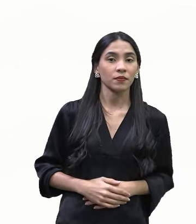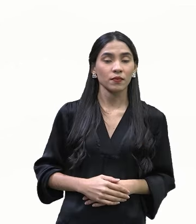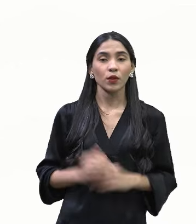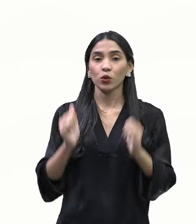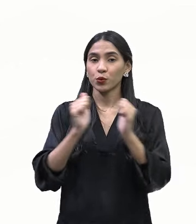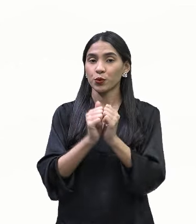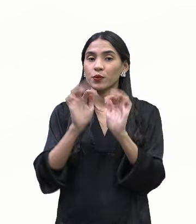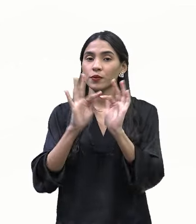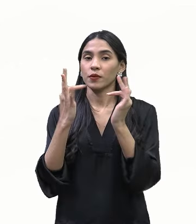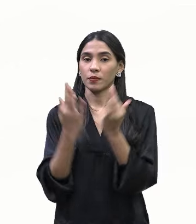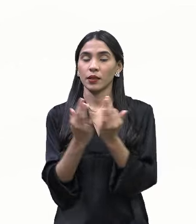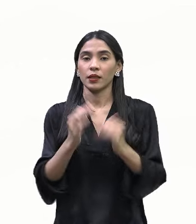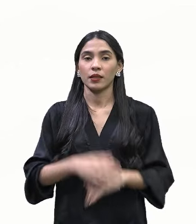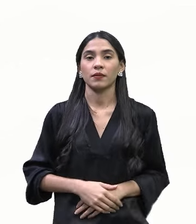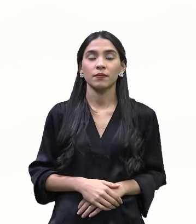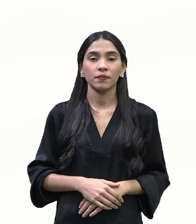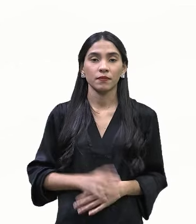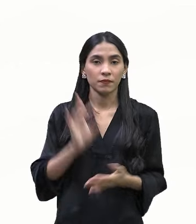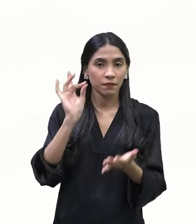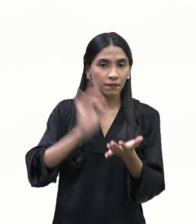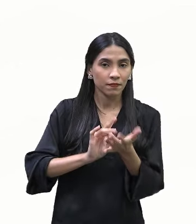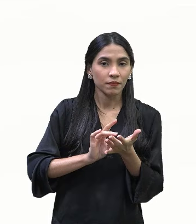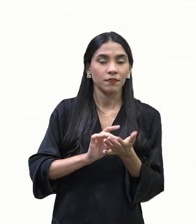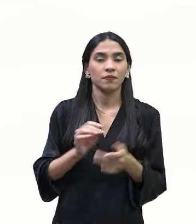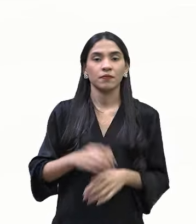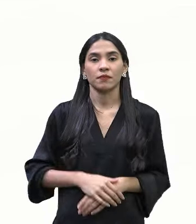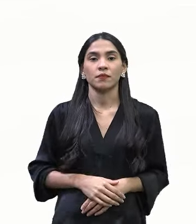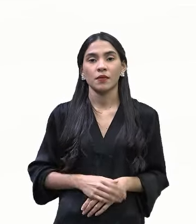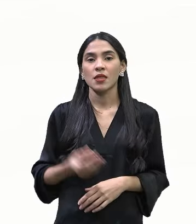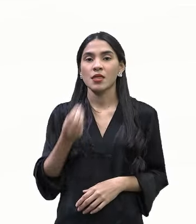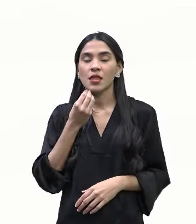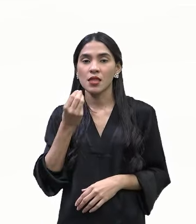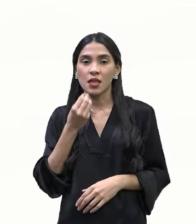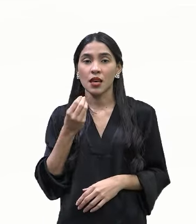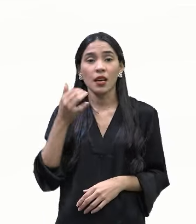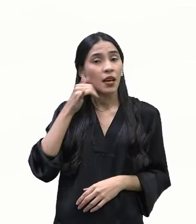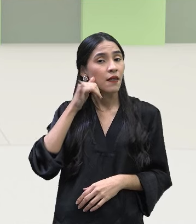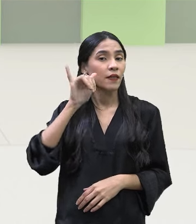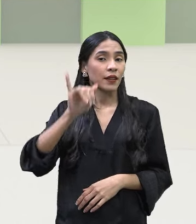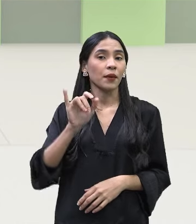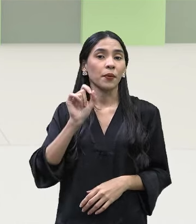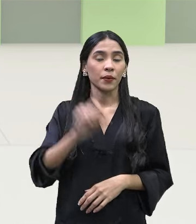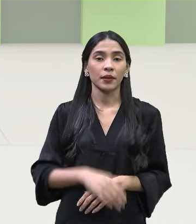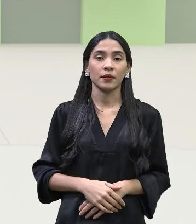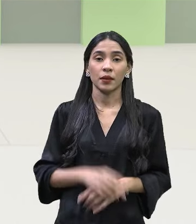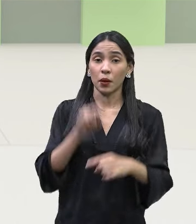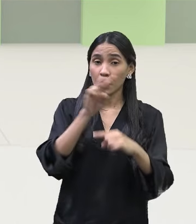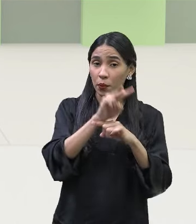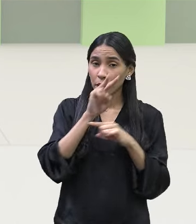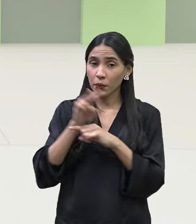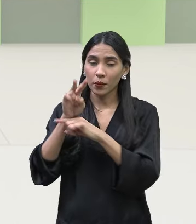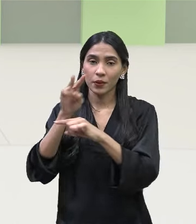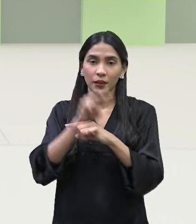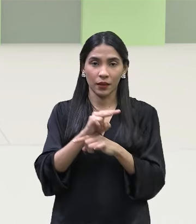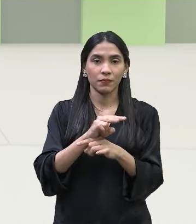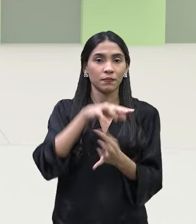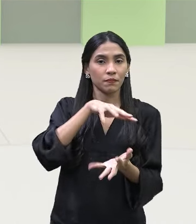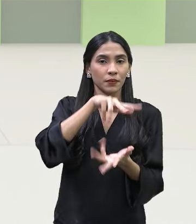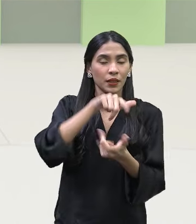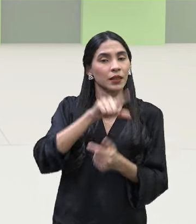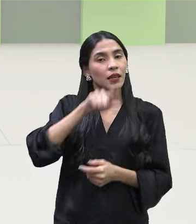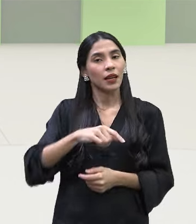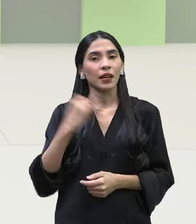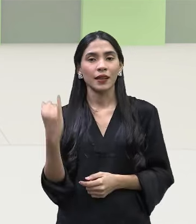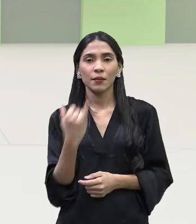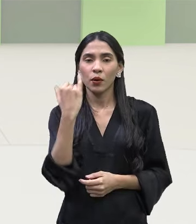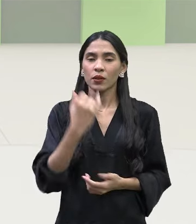a sua família, em realmente tentar ao máximo cuidar do planeta. É importante